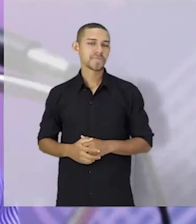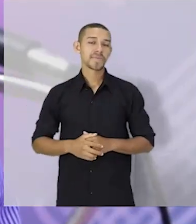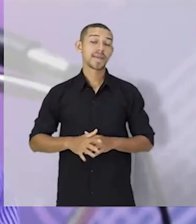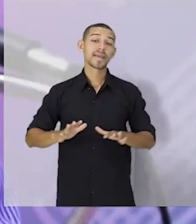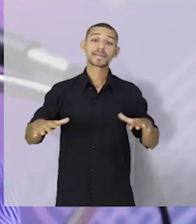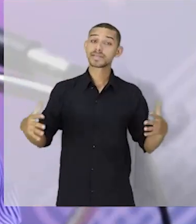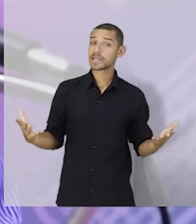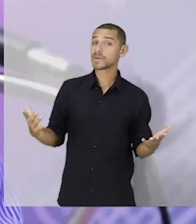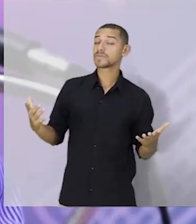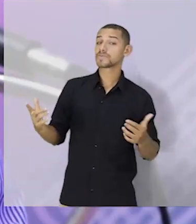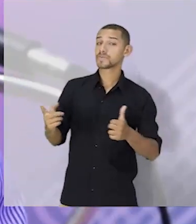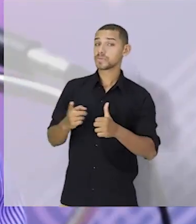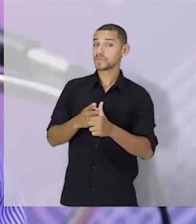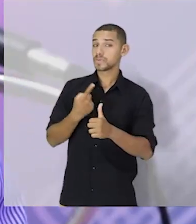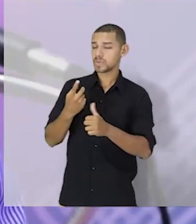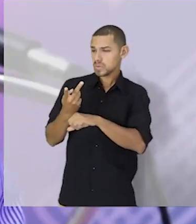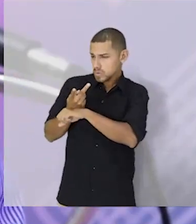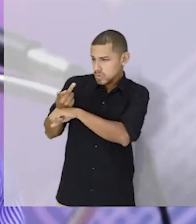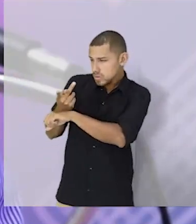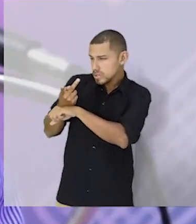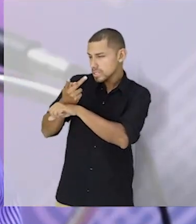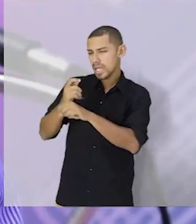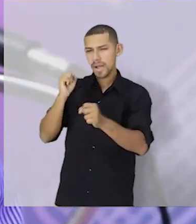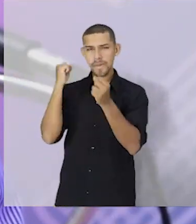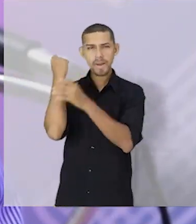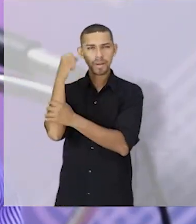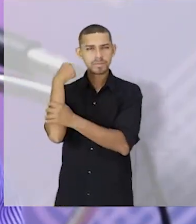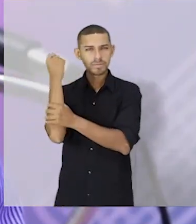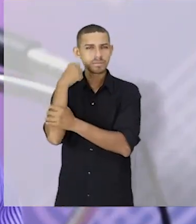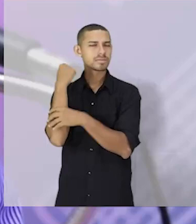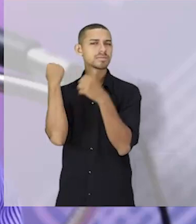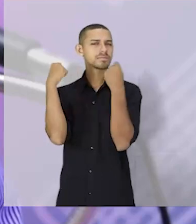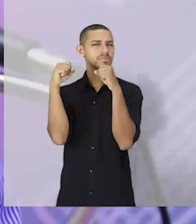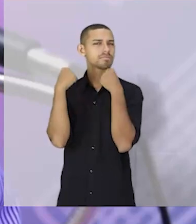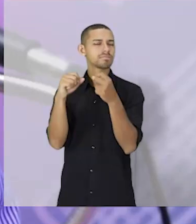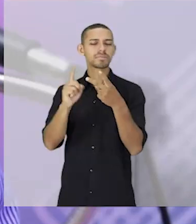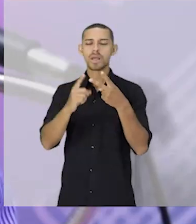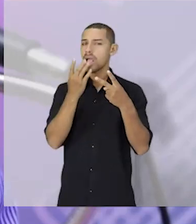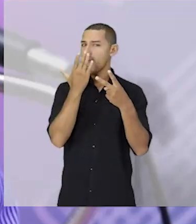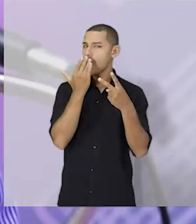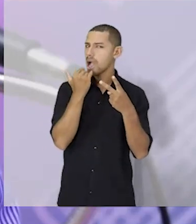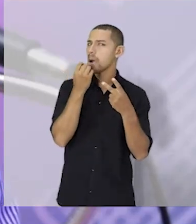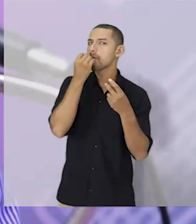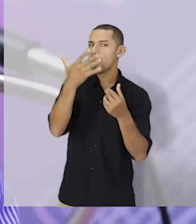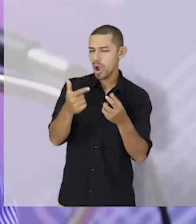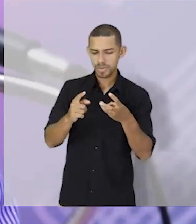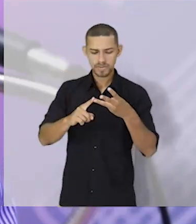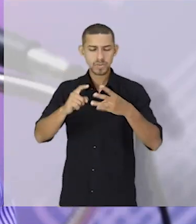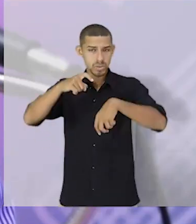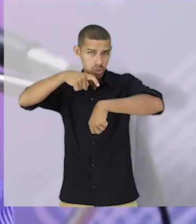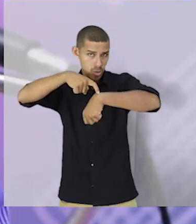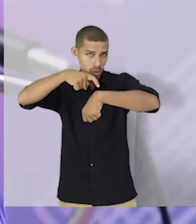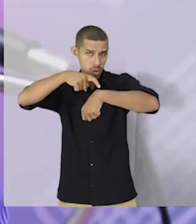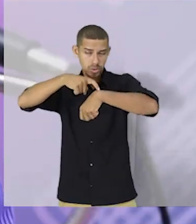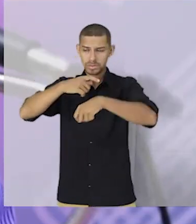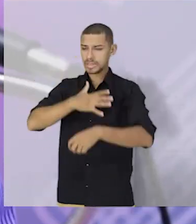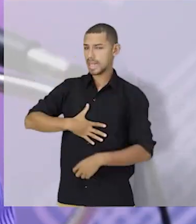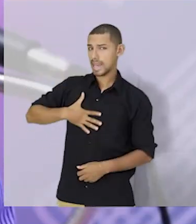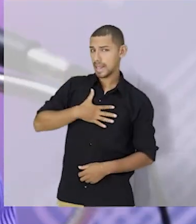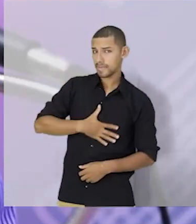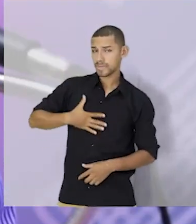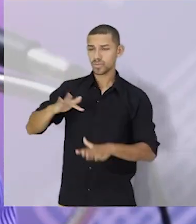Então, buscar uma atividade física, boa alimentação, ter seus horários de lazer, os horários